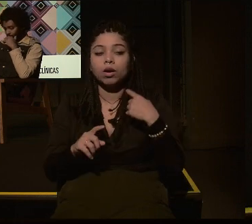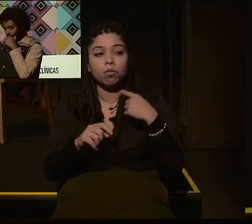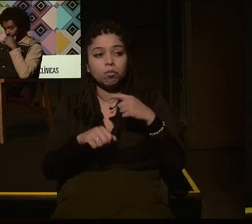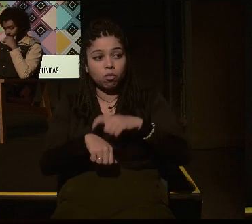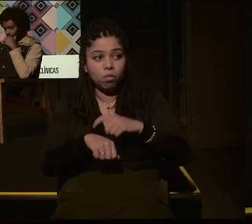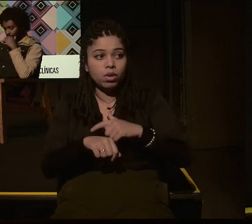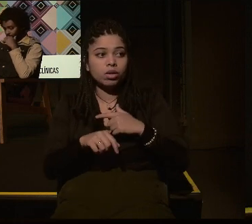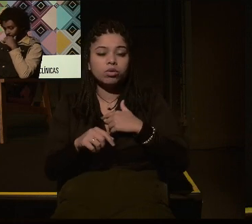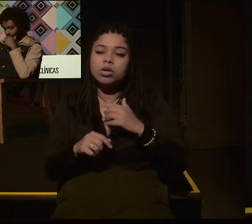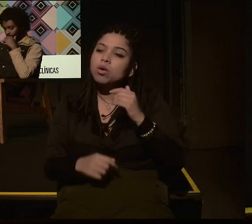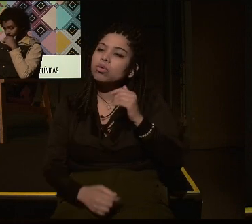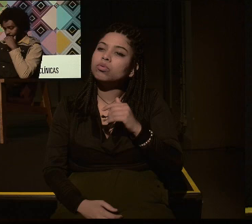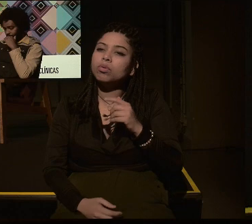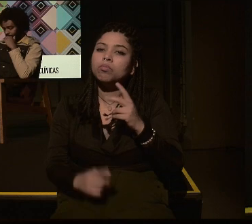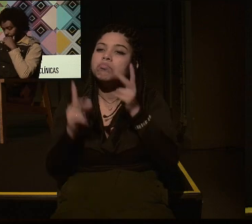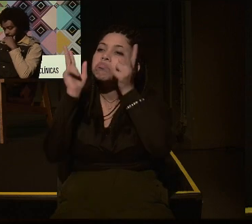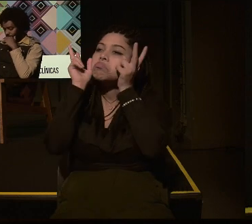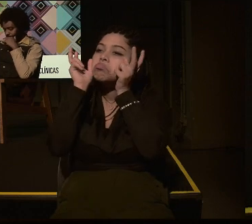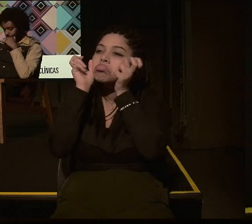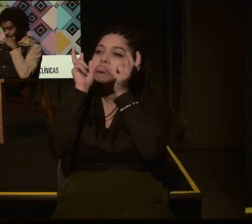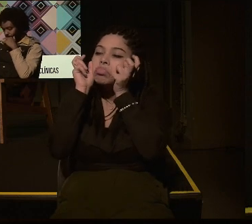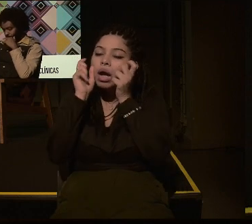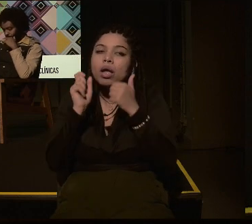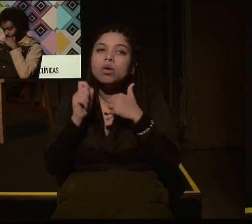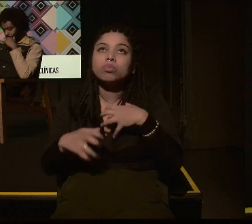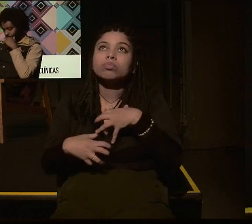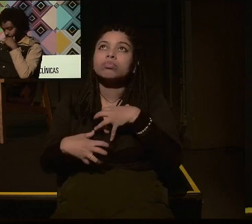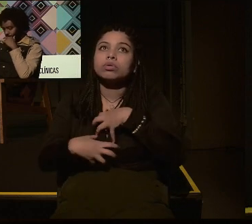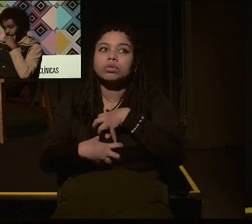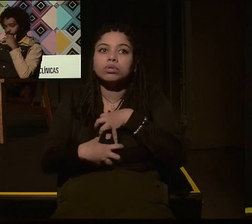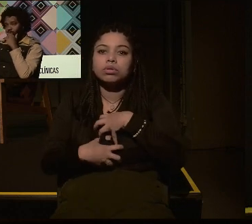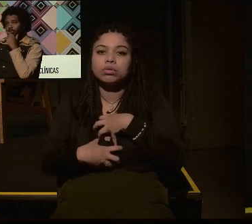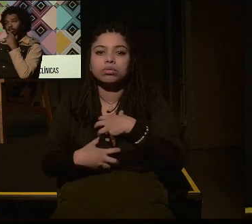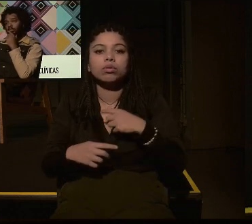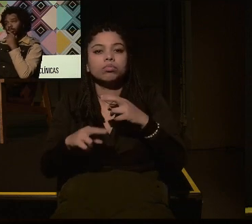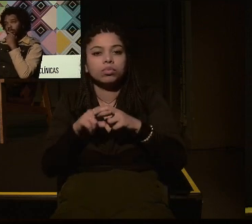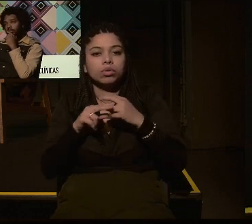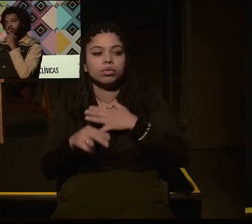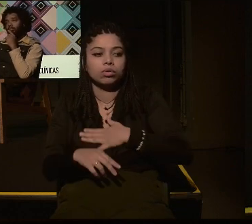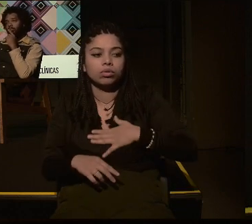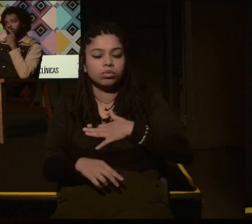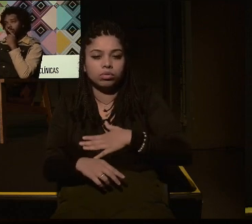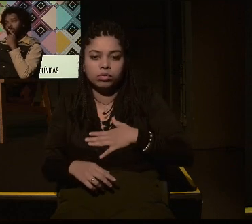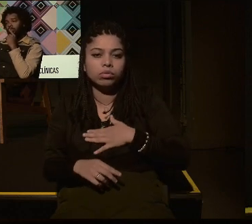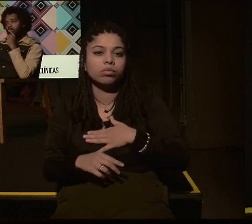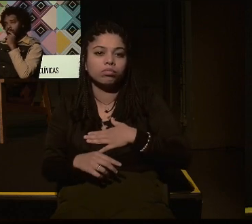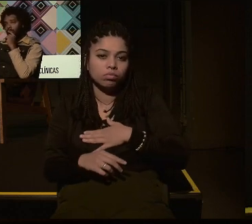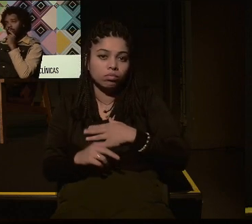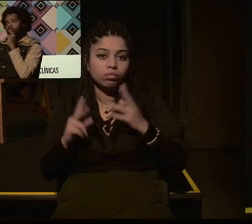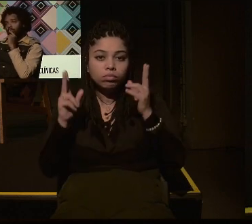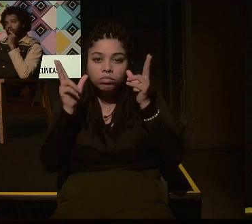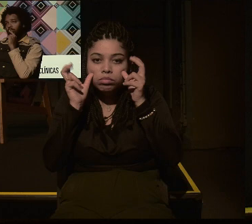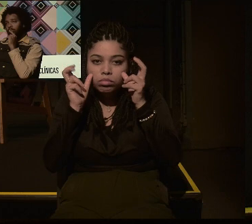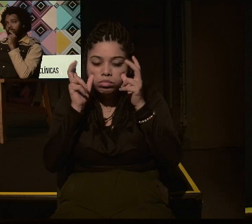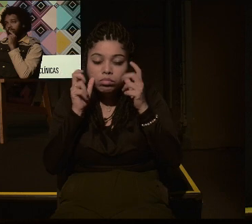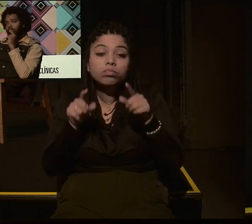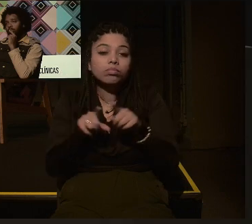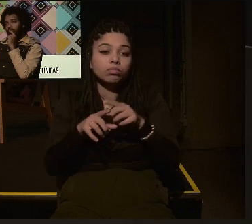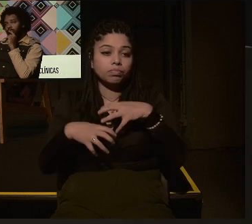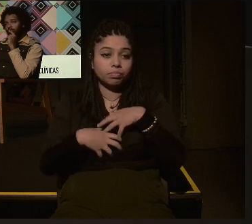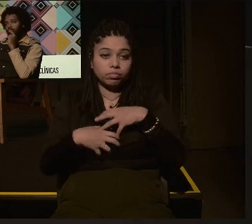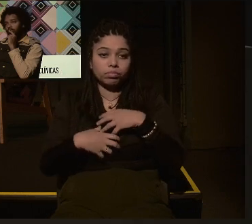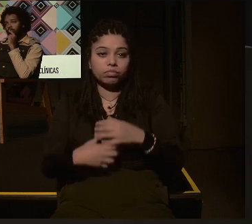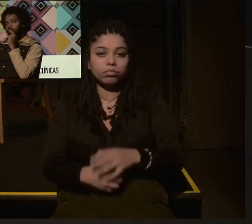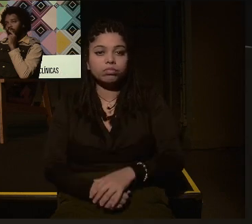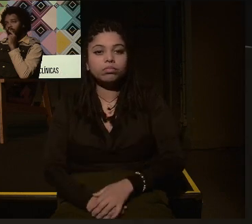escuto, eu te sinto também. E acho que, por isso que eu sempre gosto muito de te escutar e sentir. E